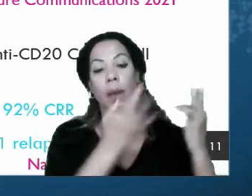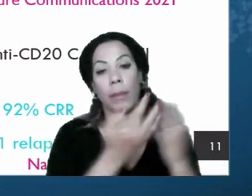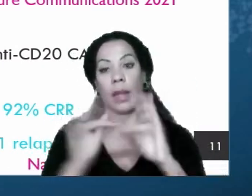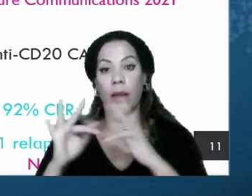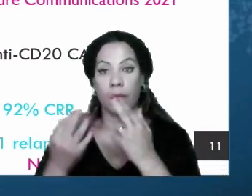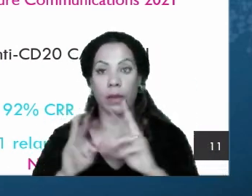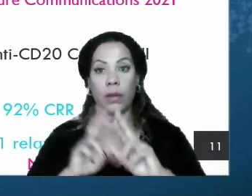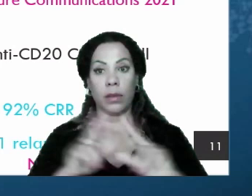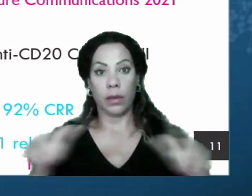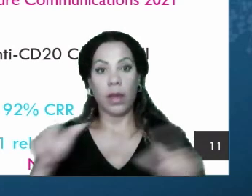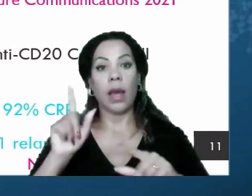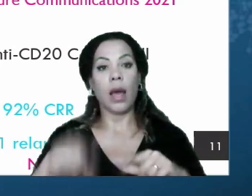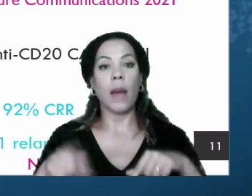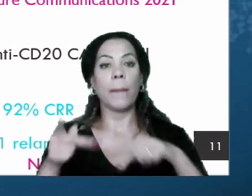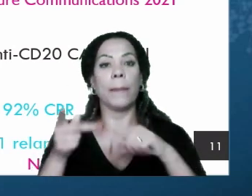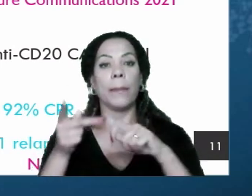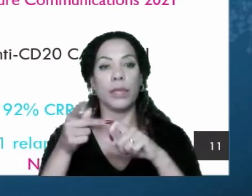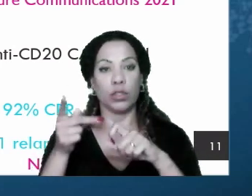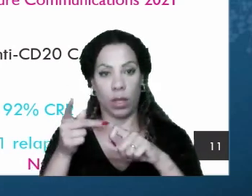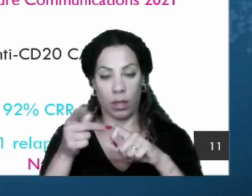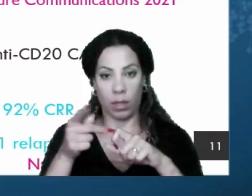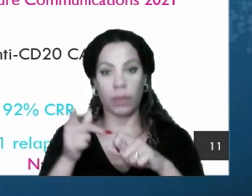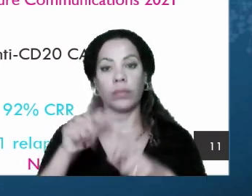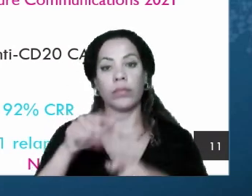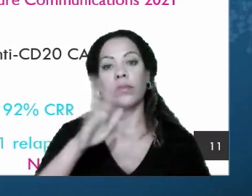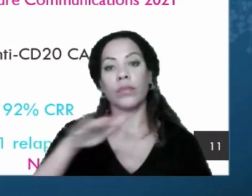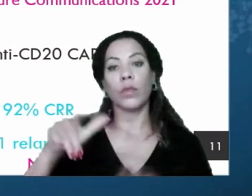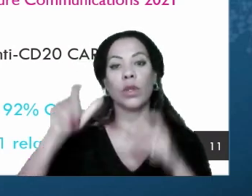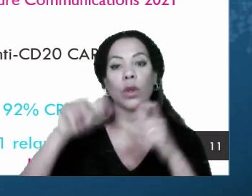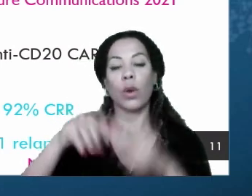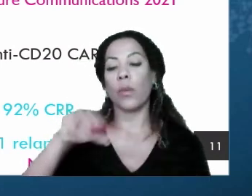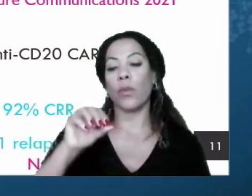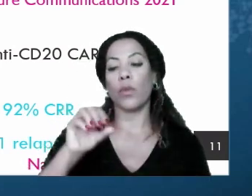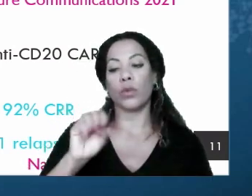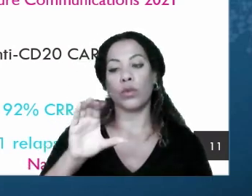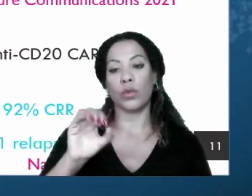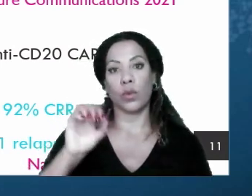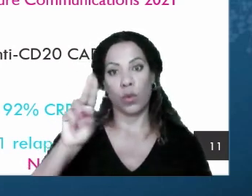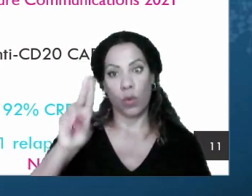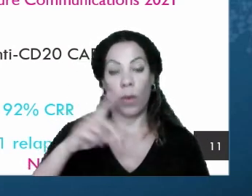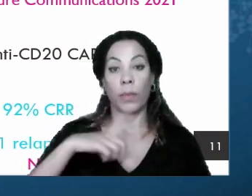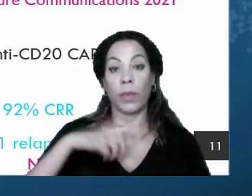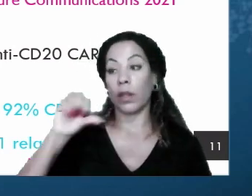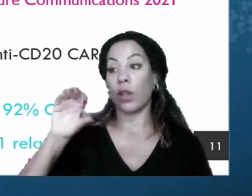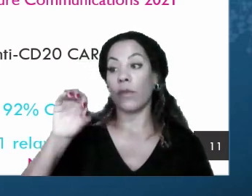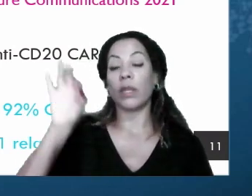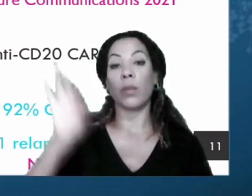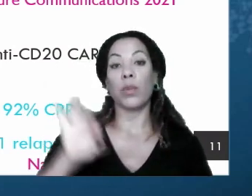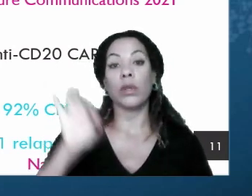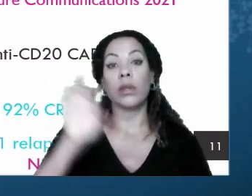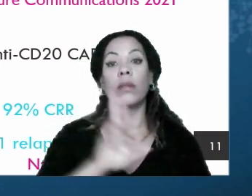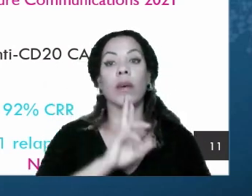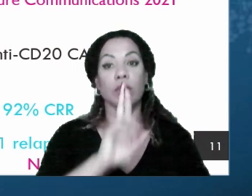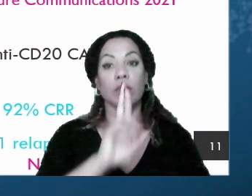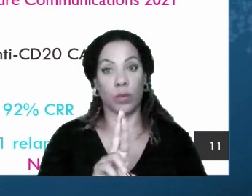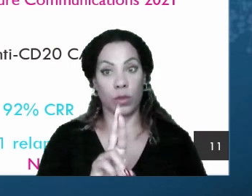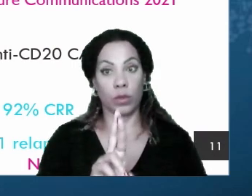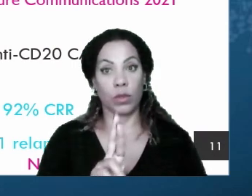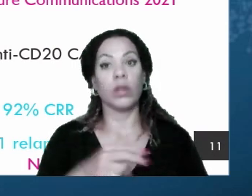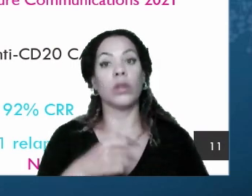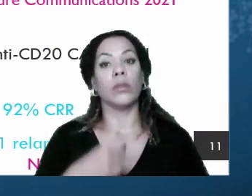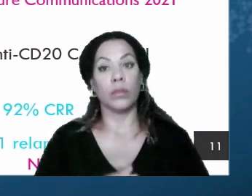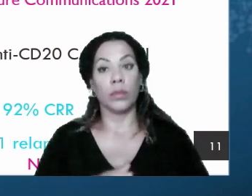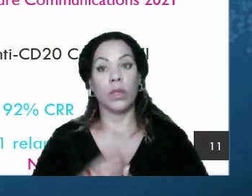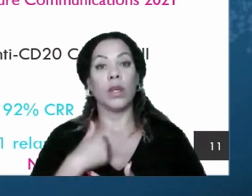teste pediátrico, no centro pediátrico em Moscou, e 90% de taxa de resposta. Eu vou focar a sua atenção